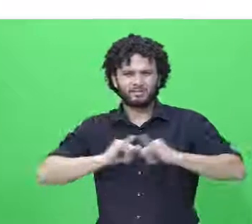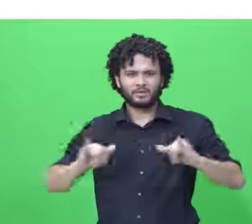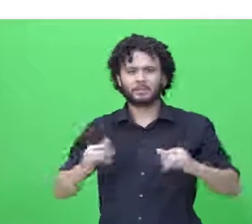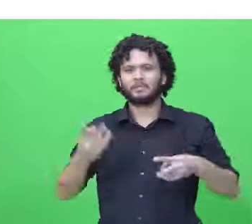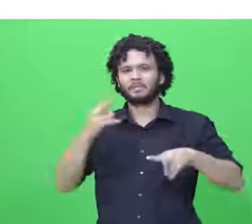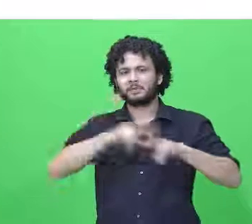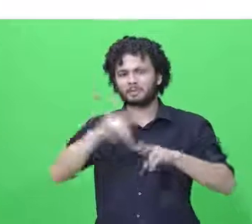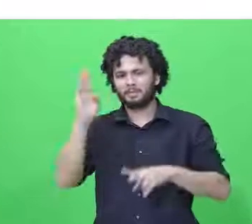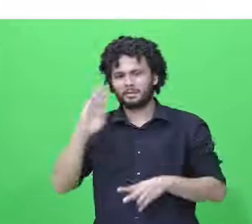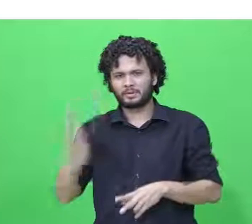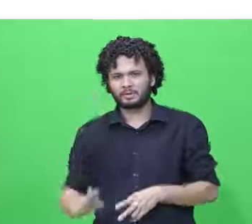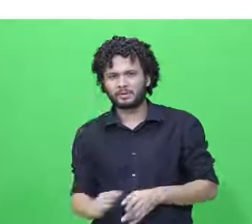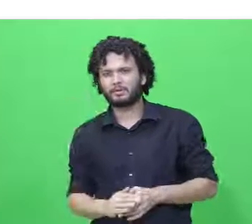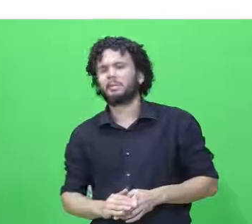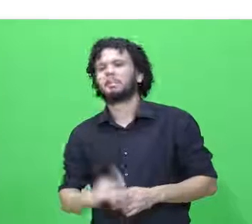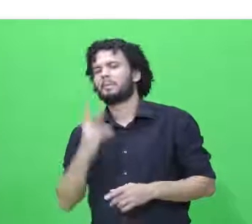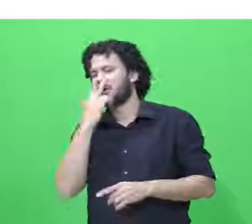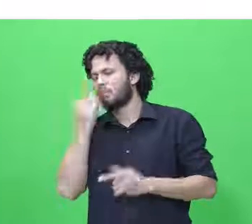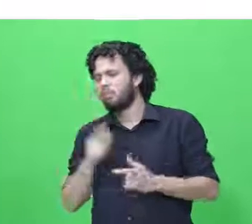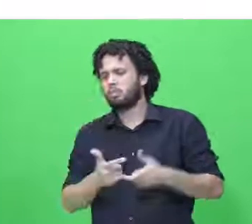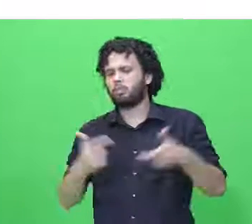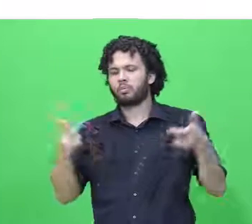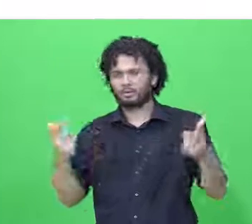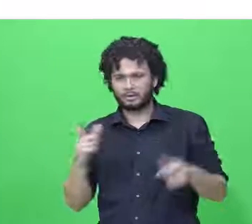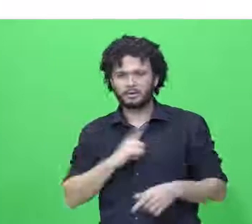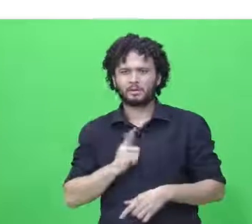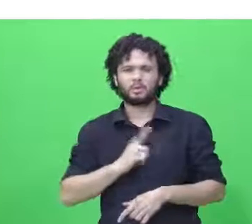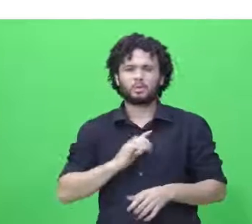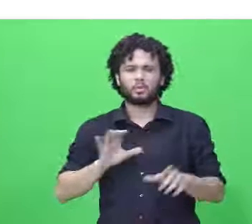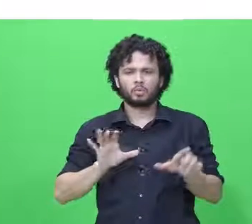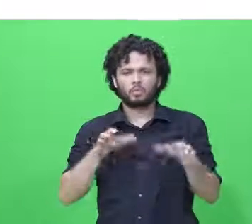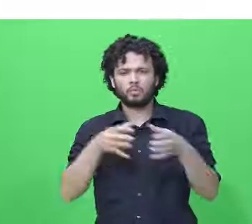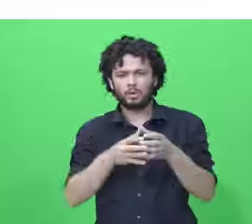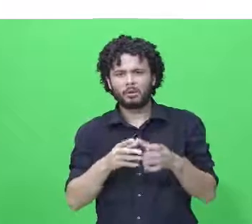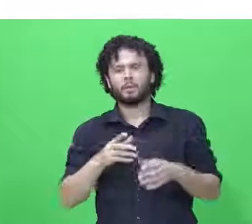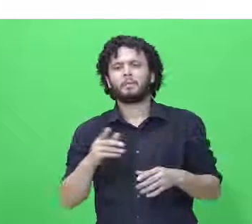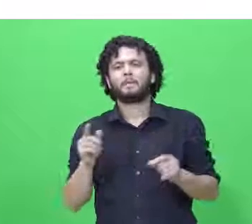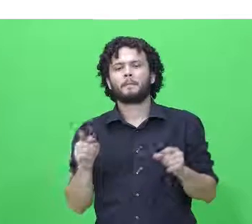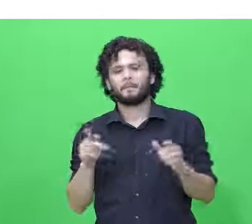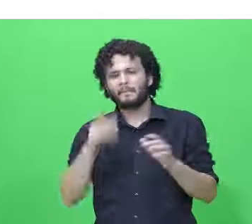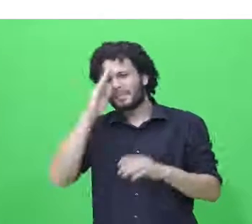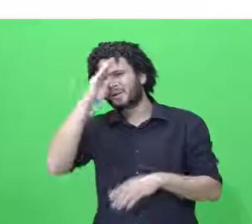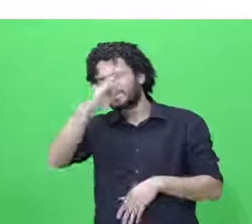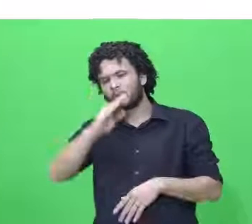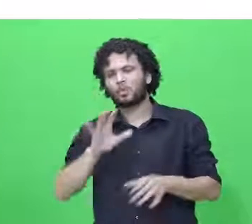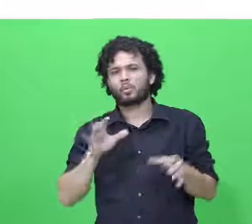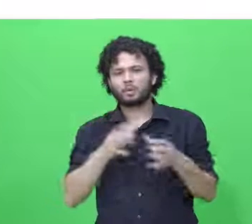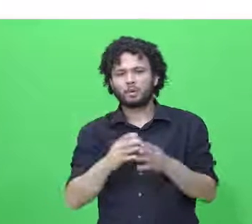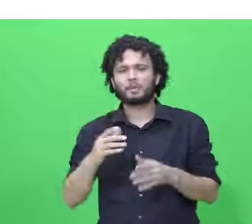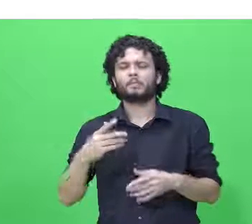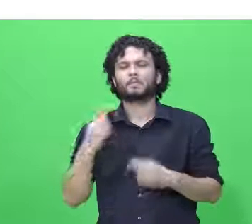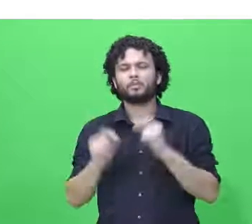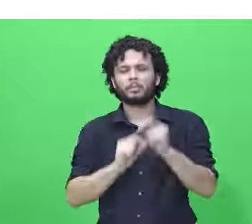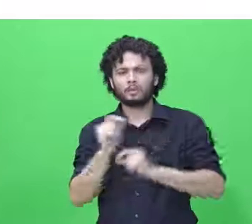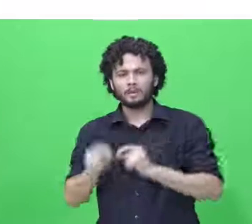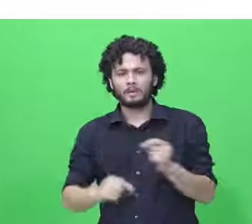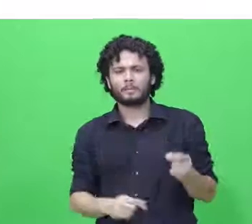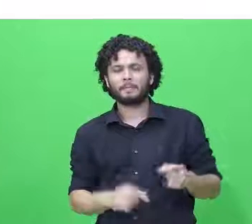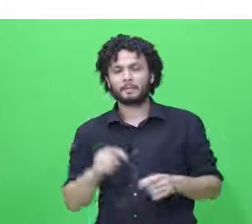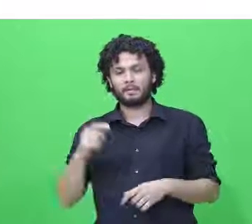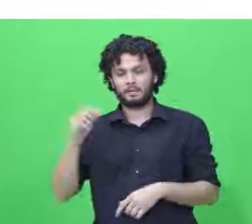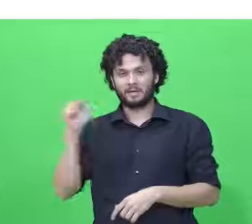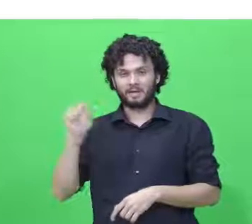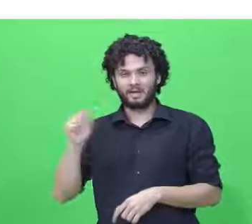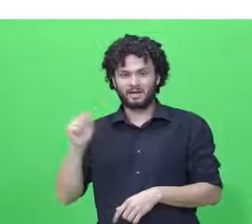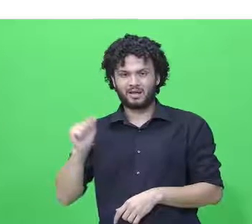do Brasil ficam cheias de opositores, comunistas ou não, foi opositor e principalmente comunista, Vargas coloca então na prisão. Letra A,